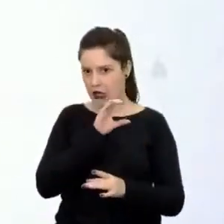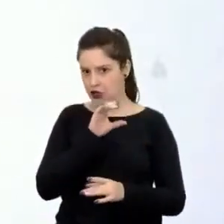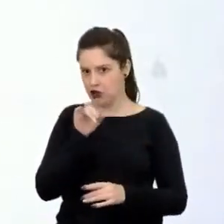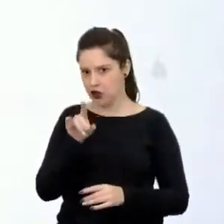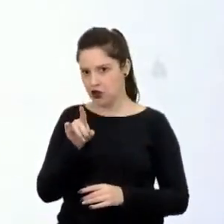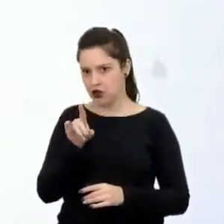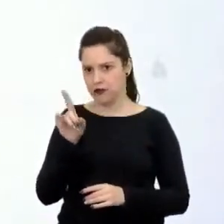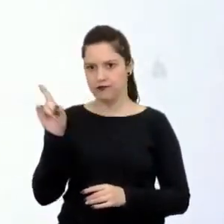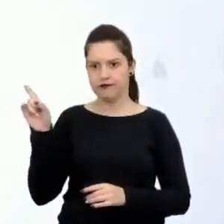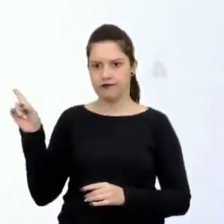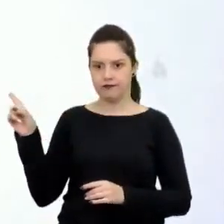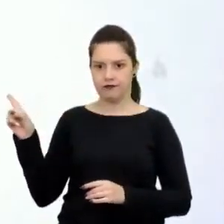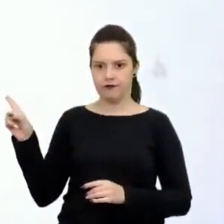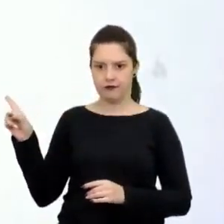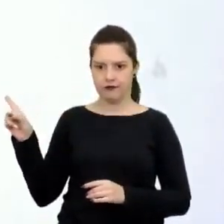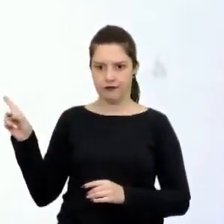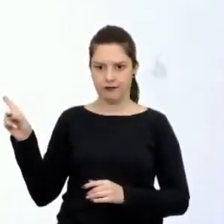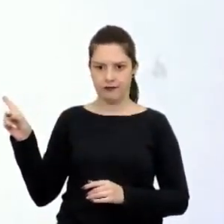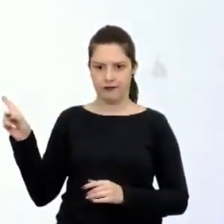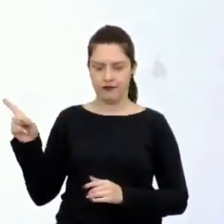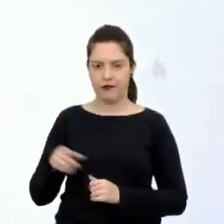as conexões.